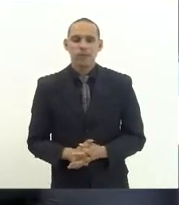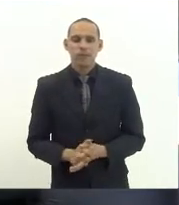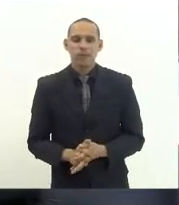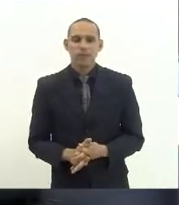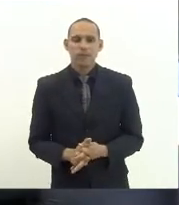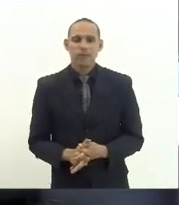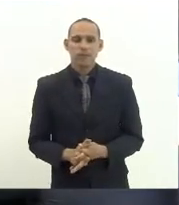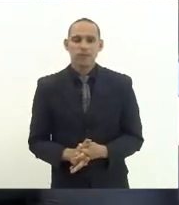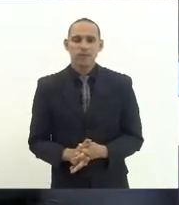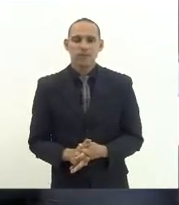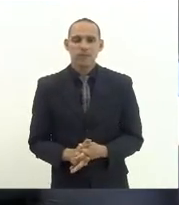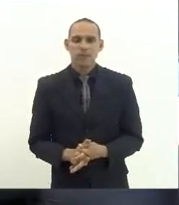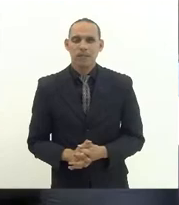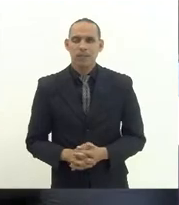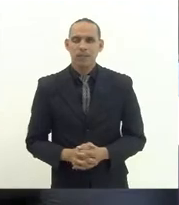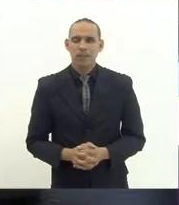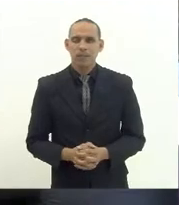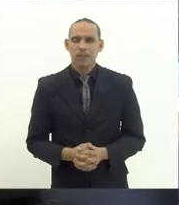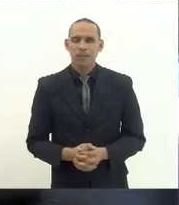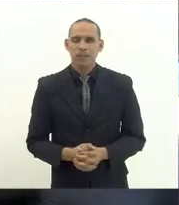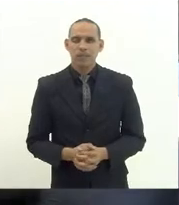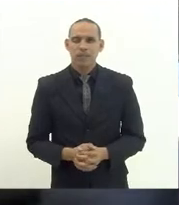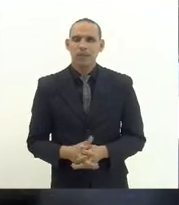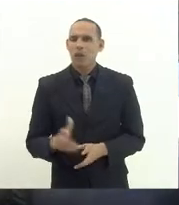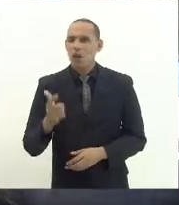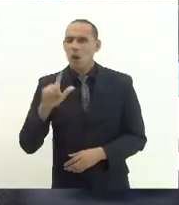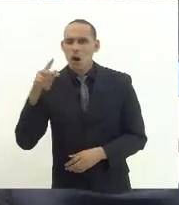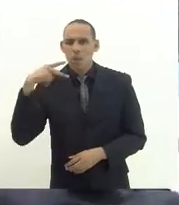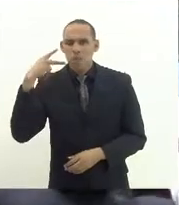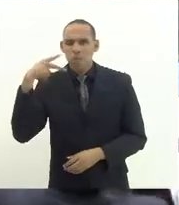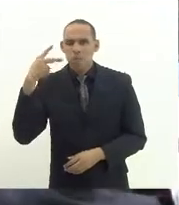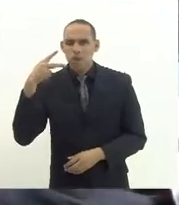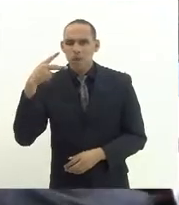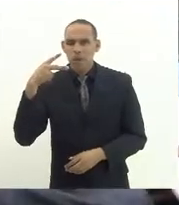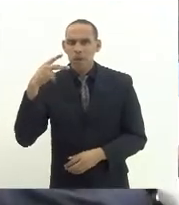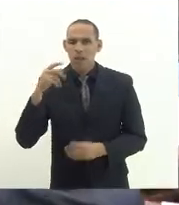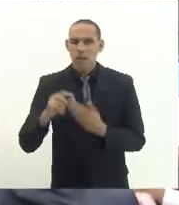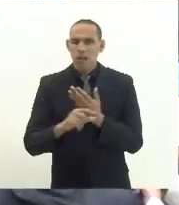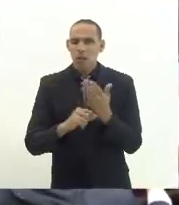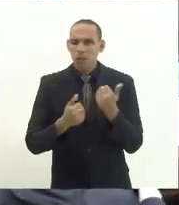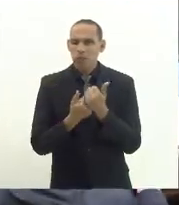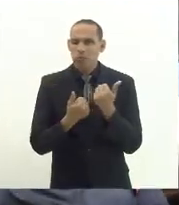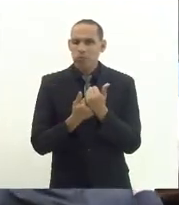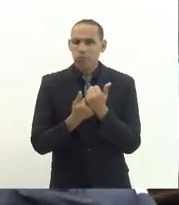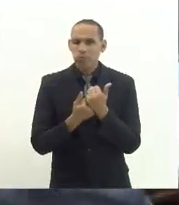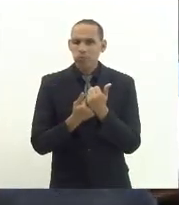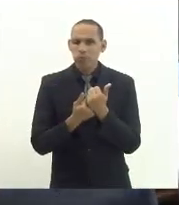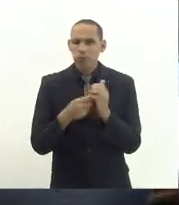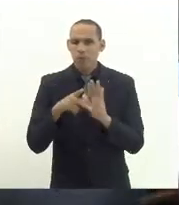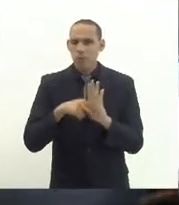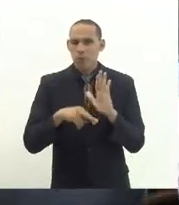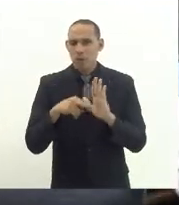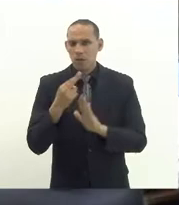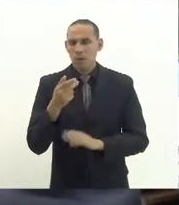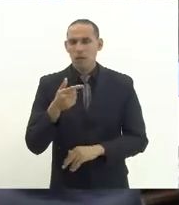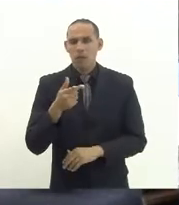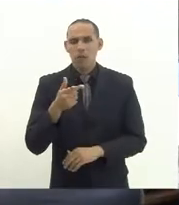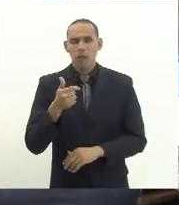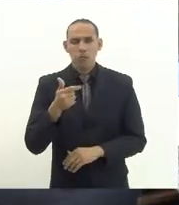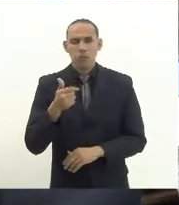um toque algum outro parlamentar queira ser com o todo do projeto resolução